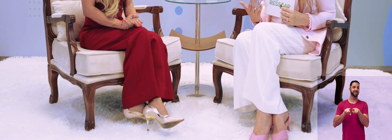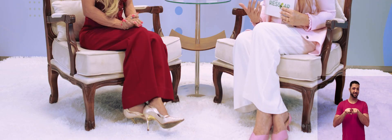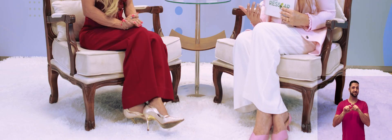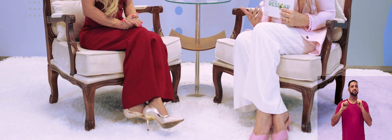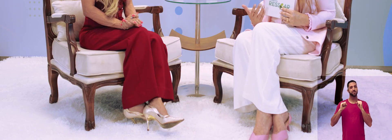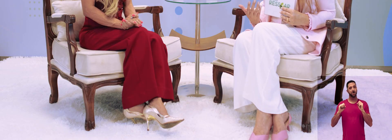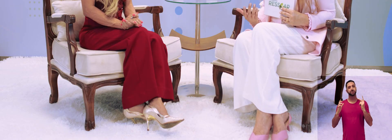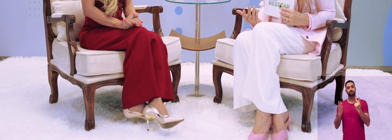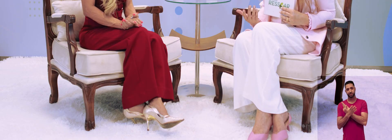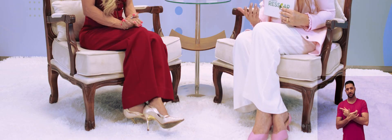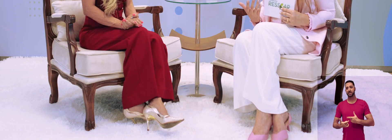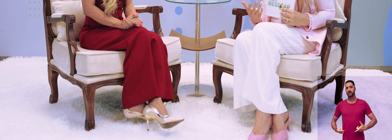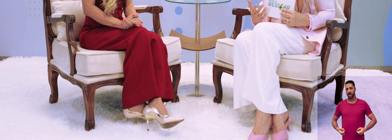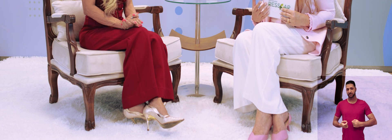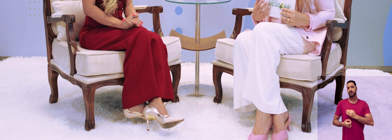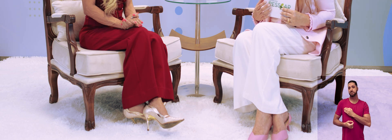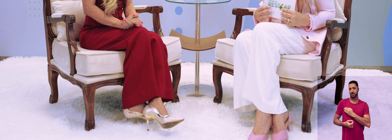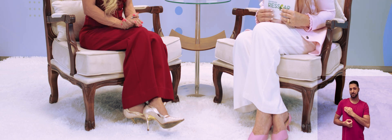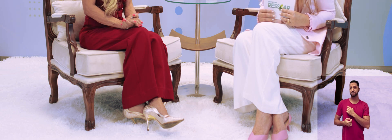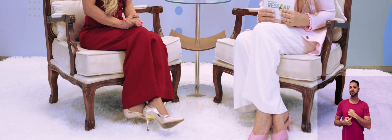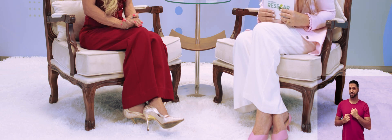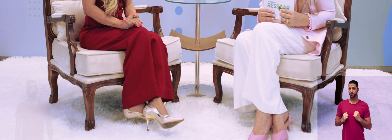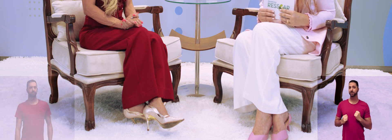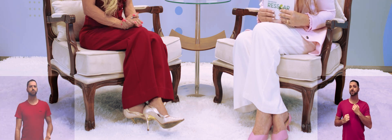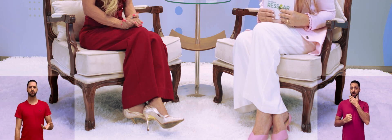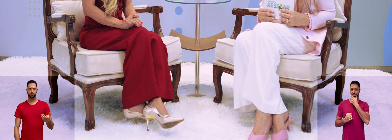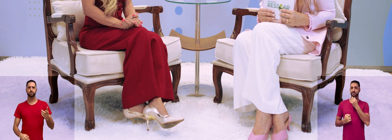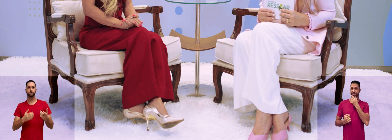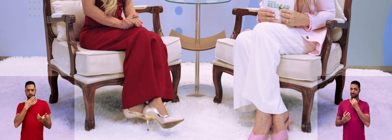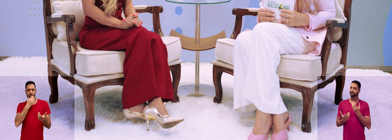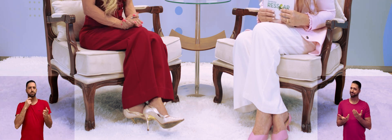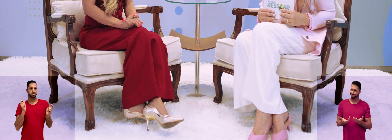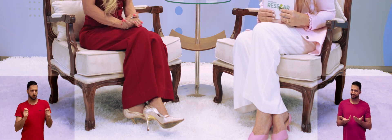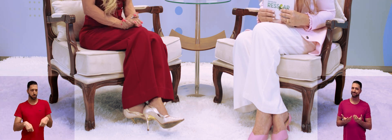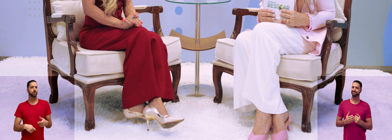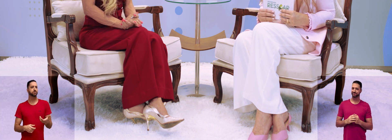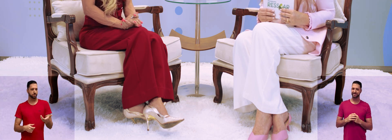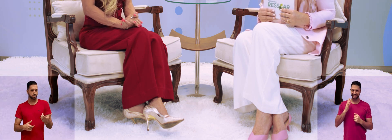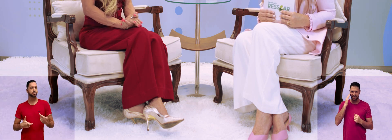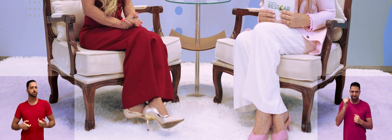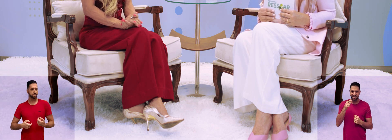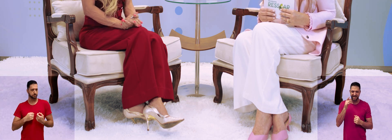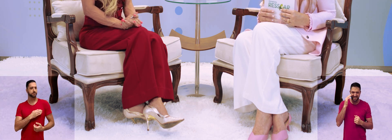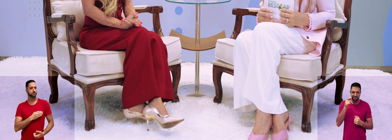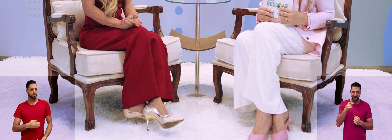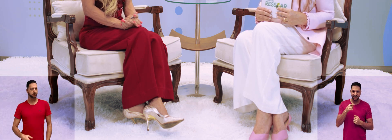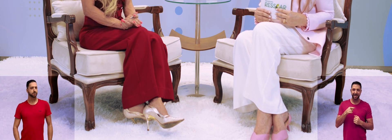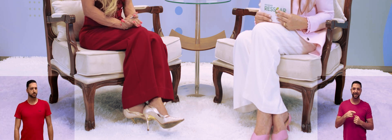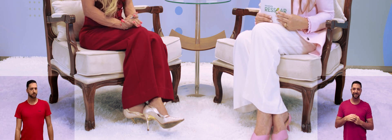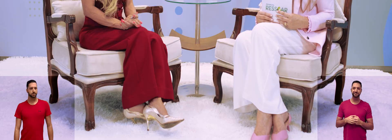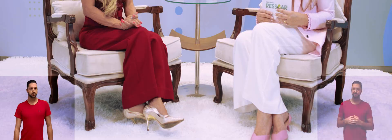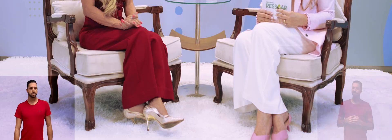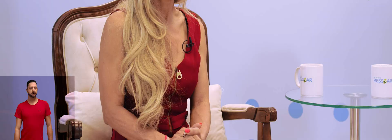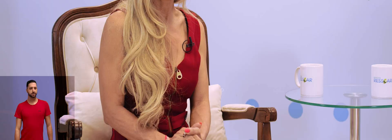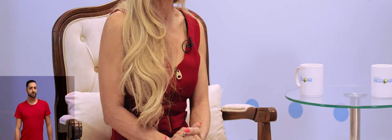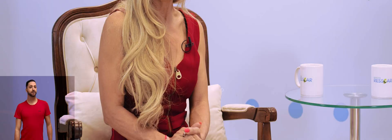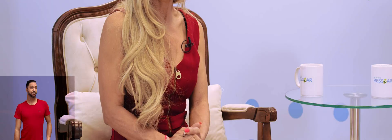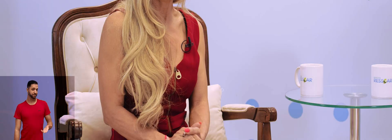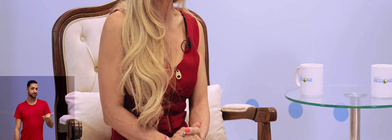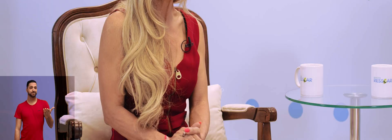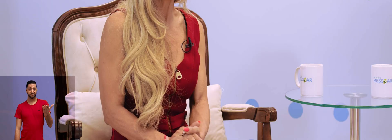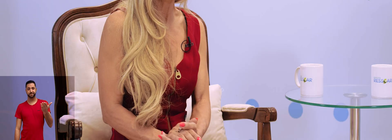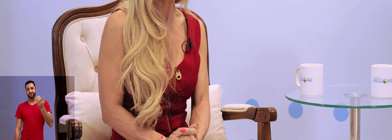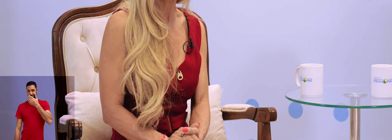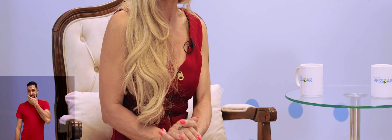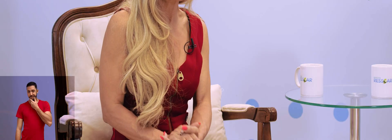também não estão livres de ter o câncer de mama, não, né? Não, os homens também. Olha que interessante, você sabia disso, gente? Os homens,